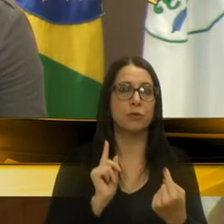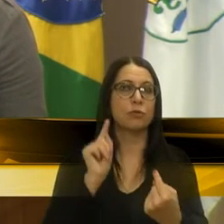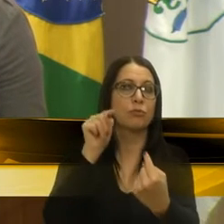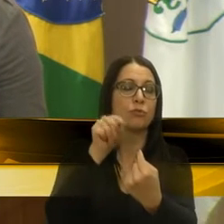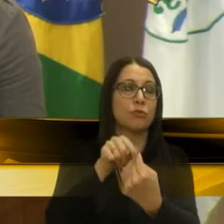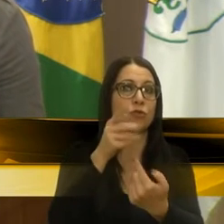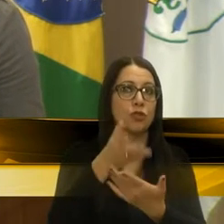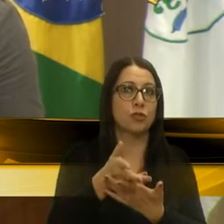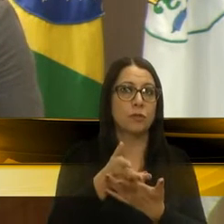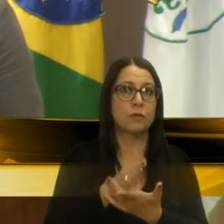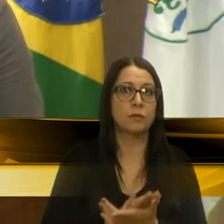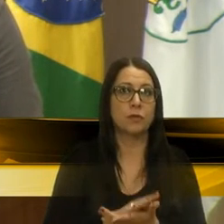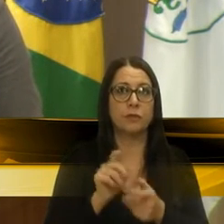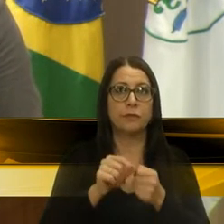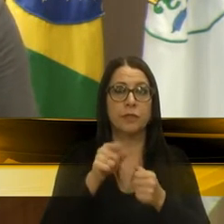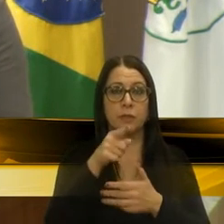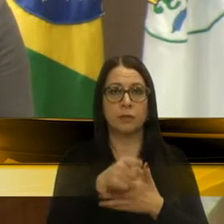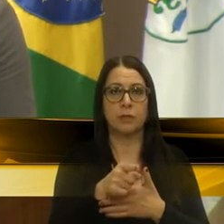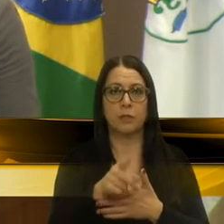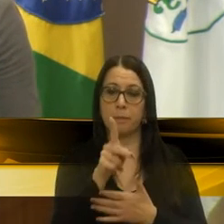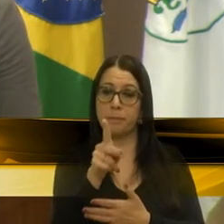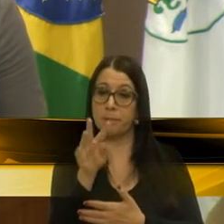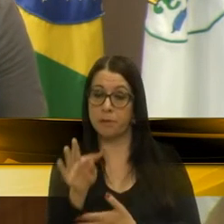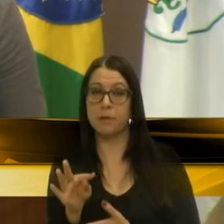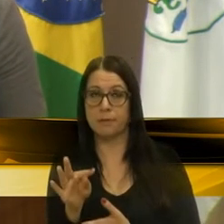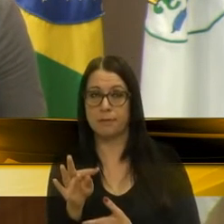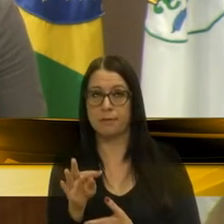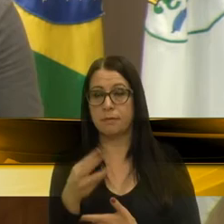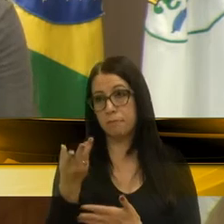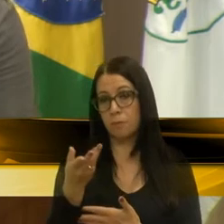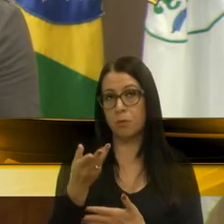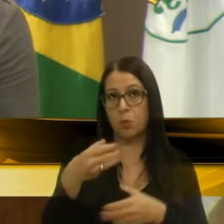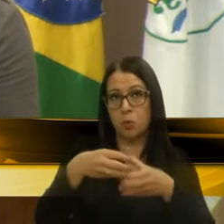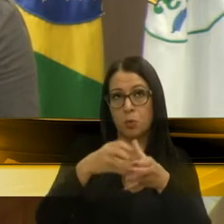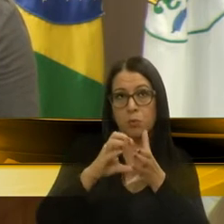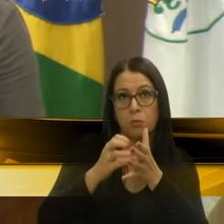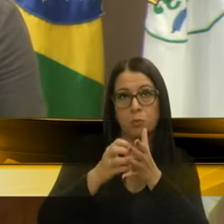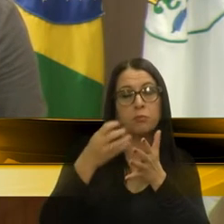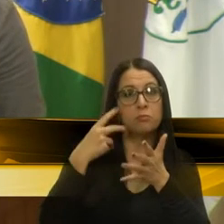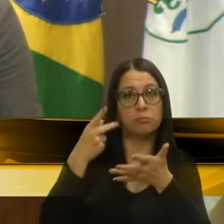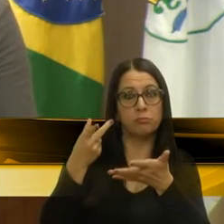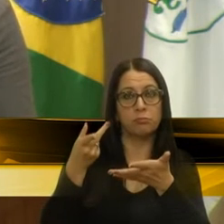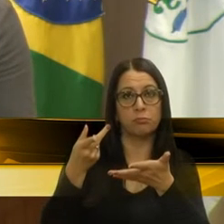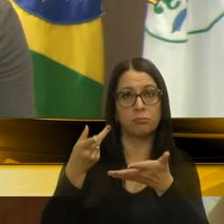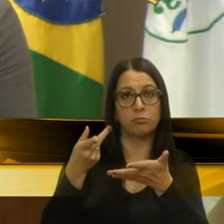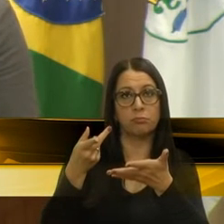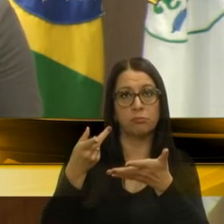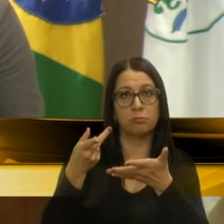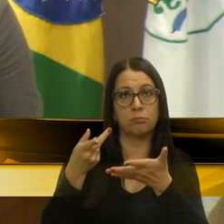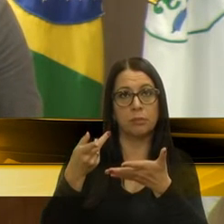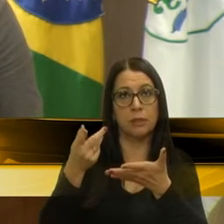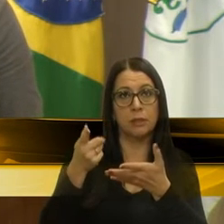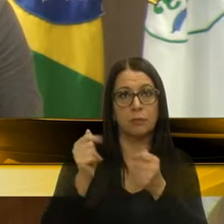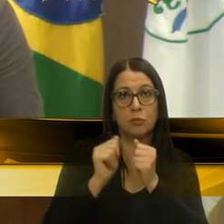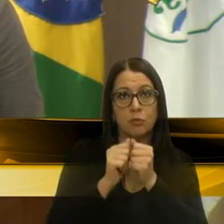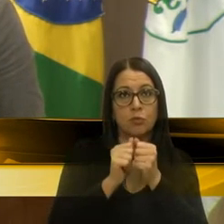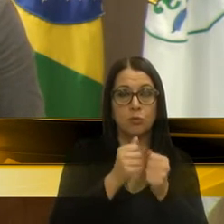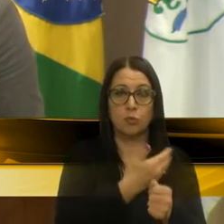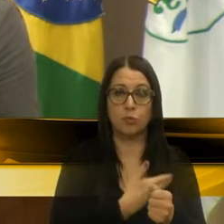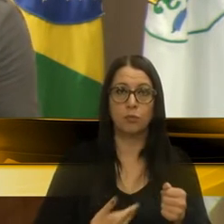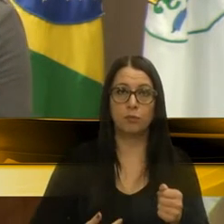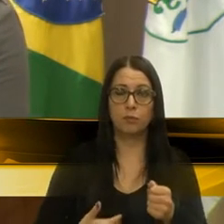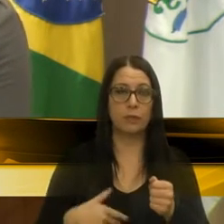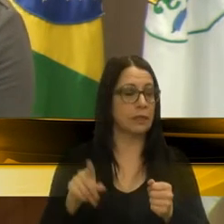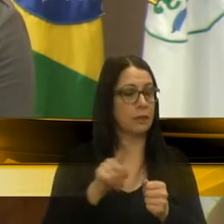de fazer com que o PT, ou os partidos que estavam compondo o governo,